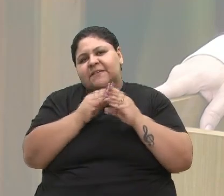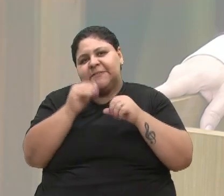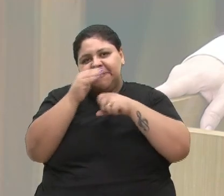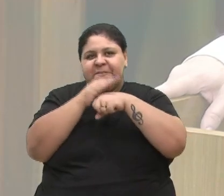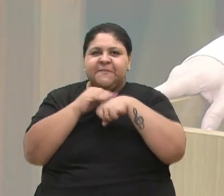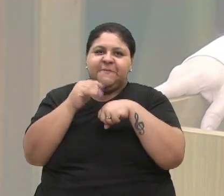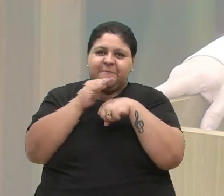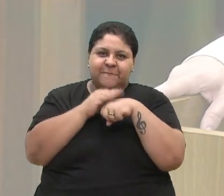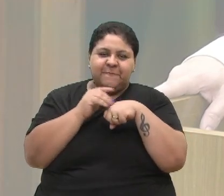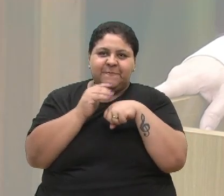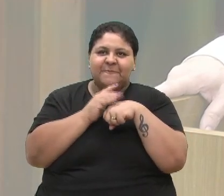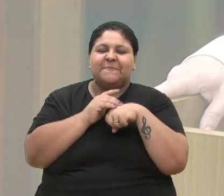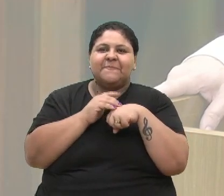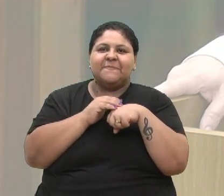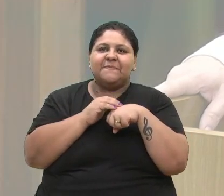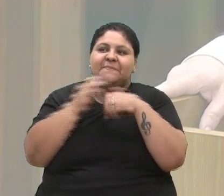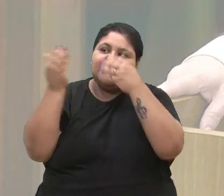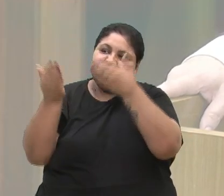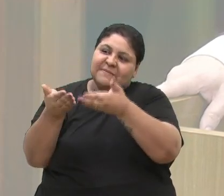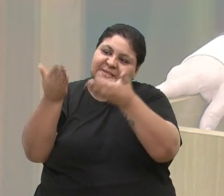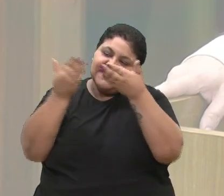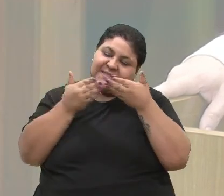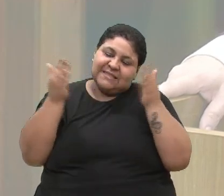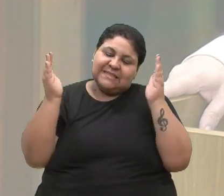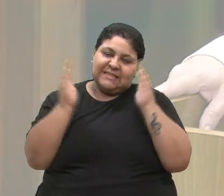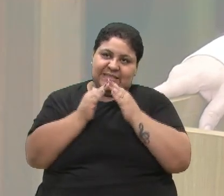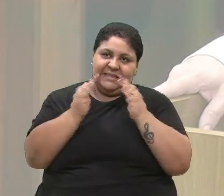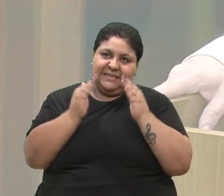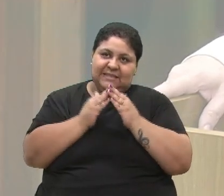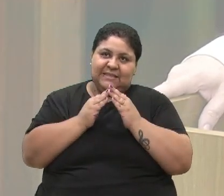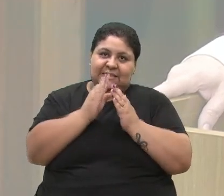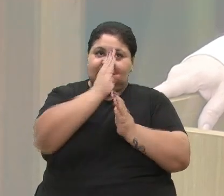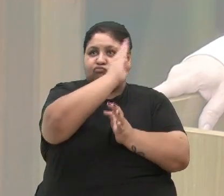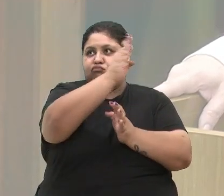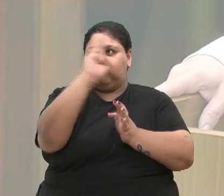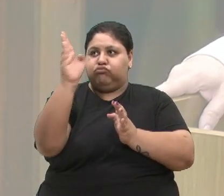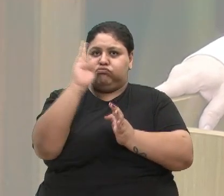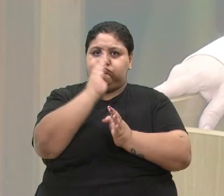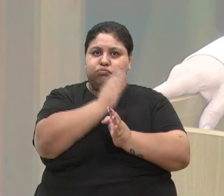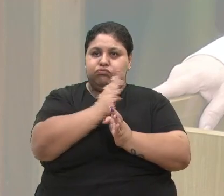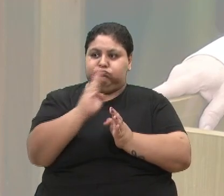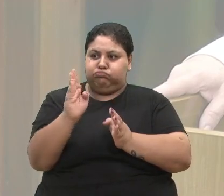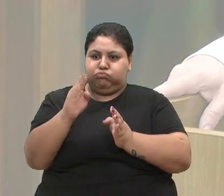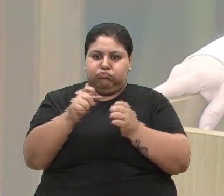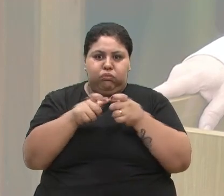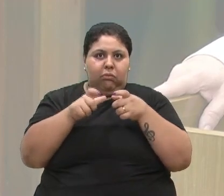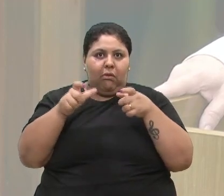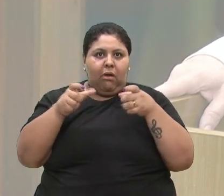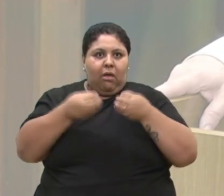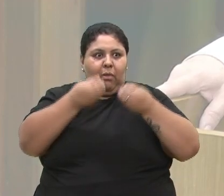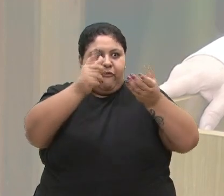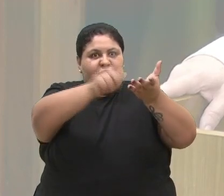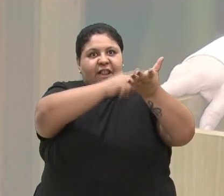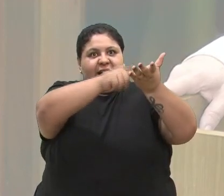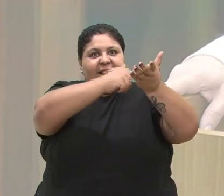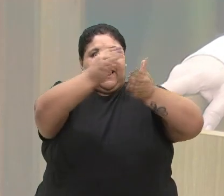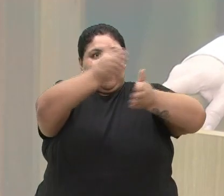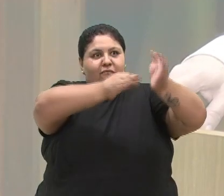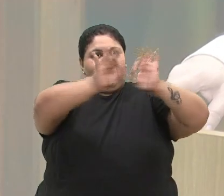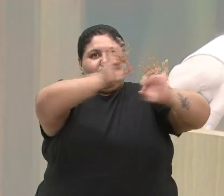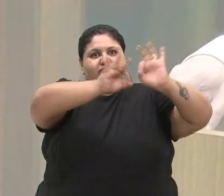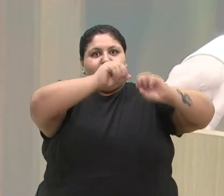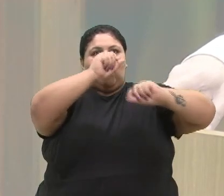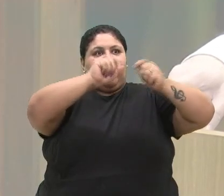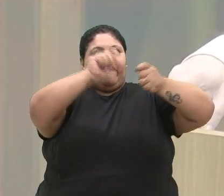carinho de me receber na sua casa, uma biblioteca imensa, e me fornecer livros, orientação, o